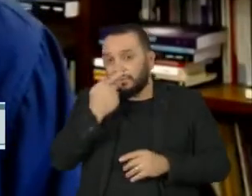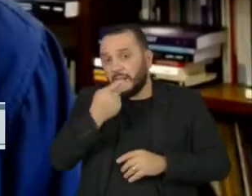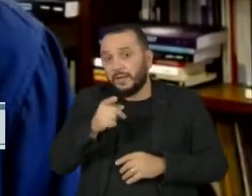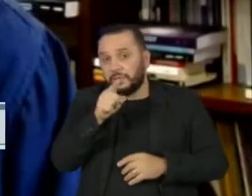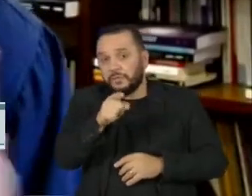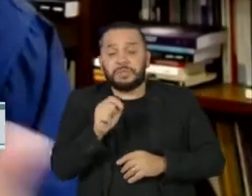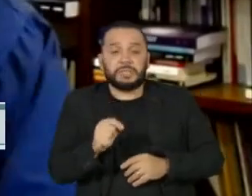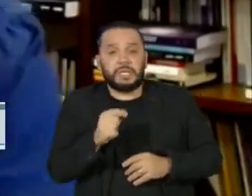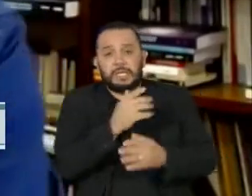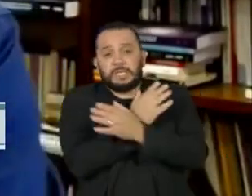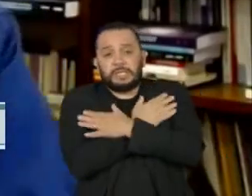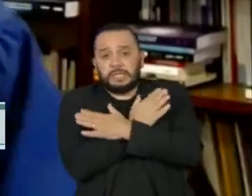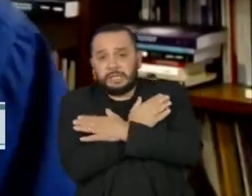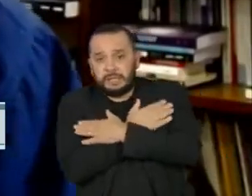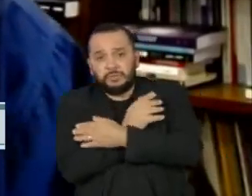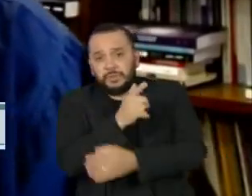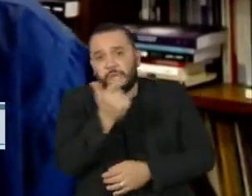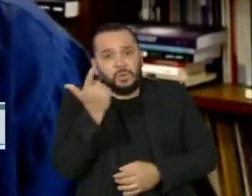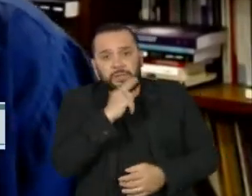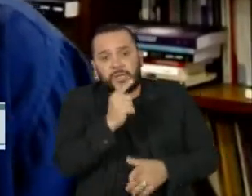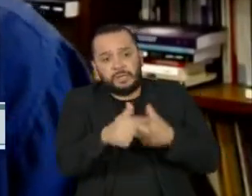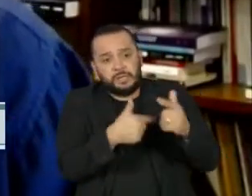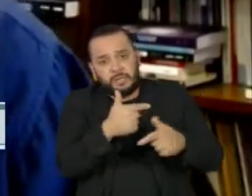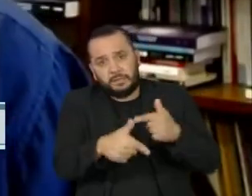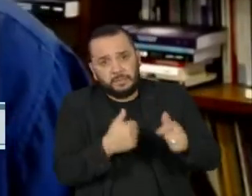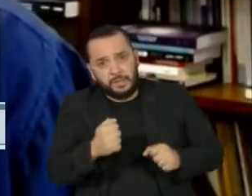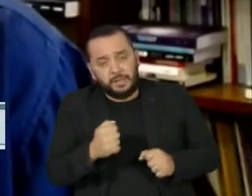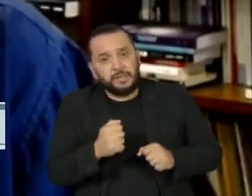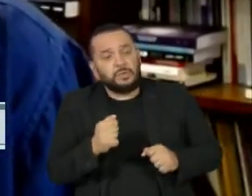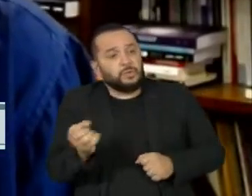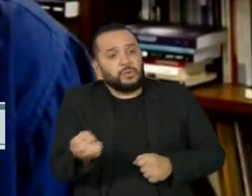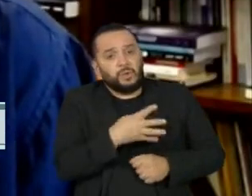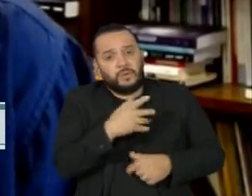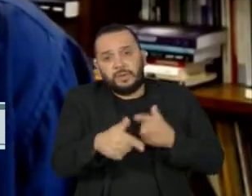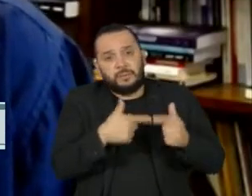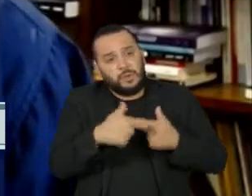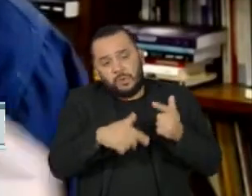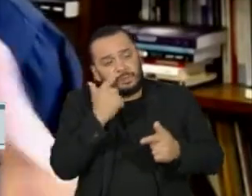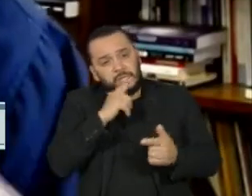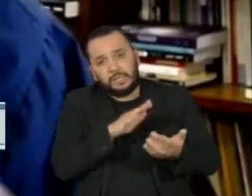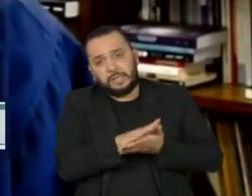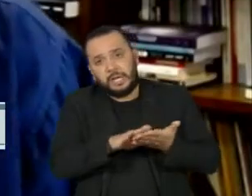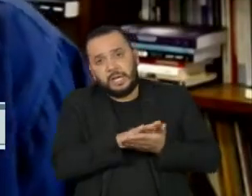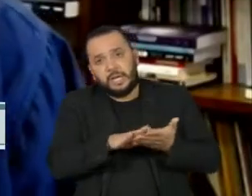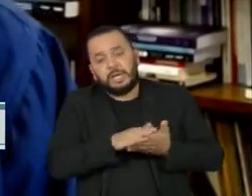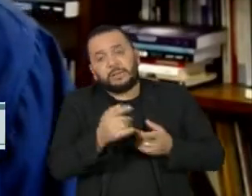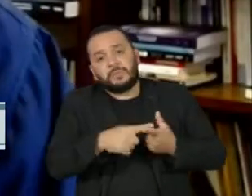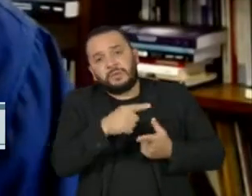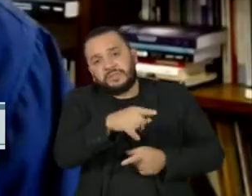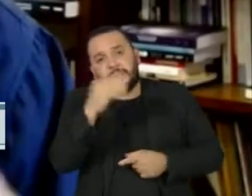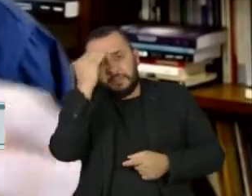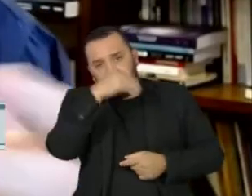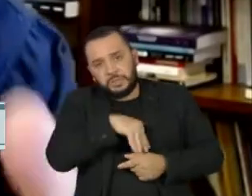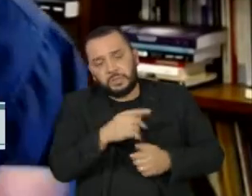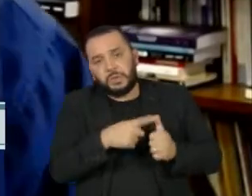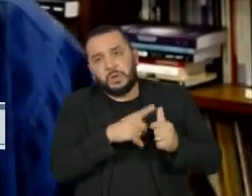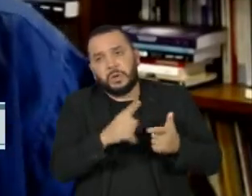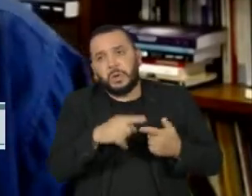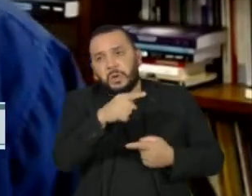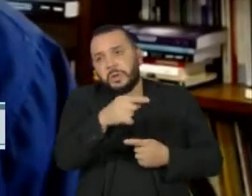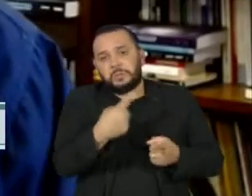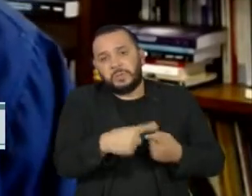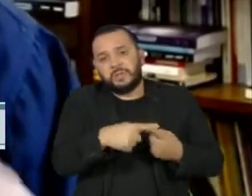exemplo, perdeu um emprego ou não consegue um emprego, ou um novo emprego, porque é uma pessoa preguiçosa, porque é uma pessoa que